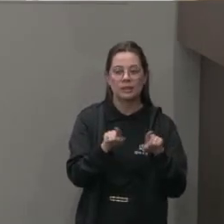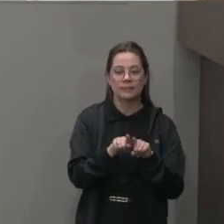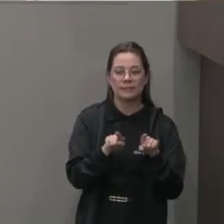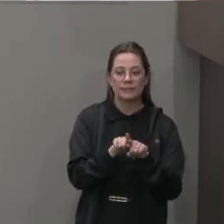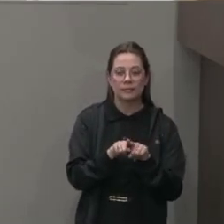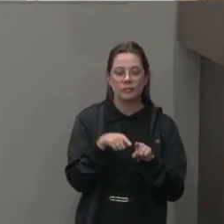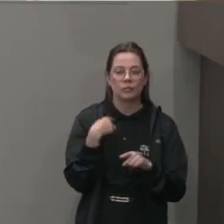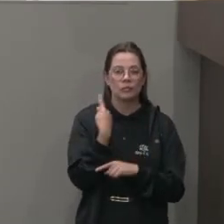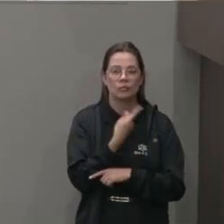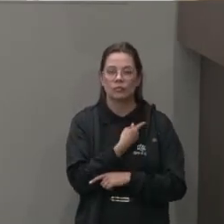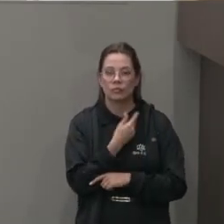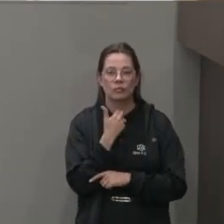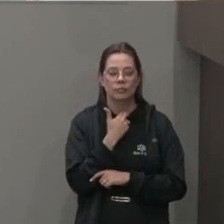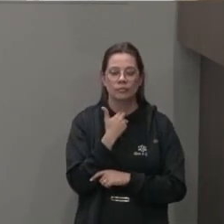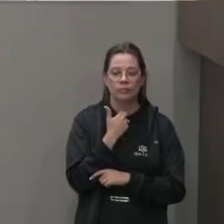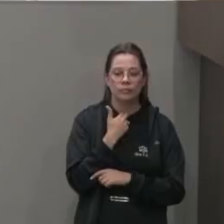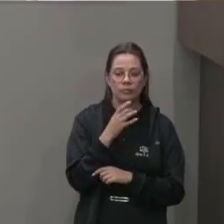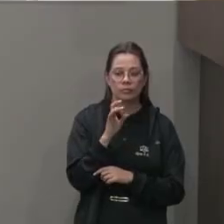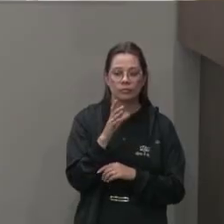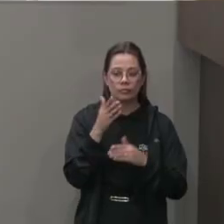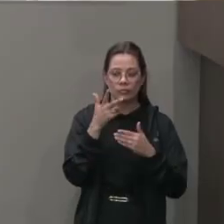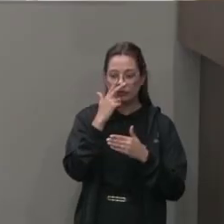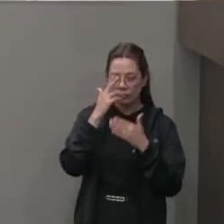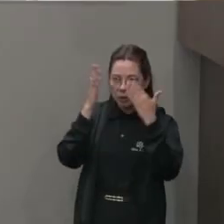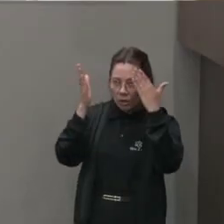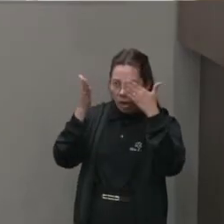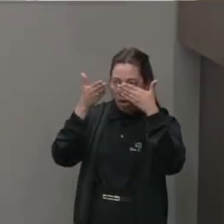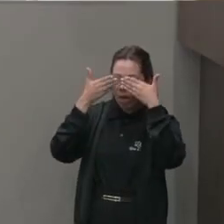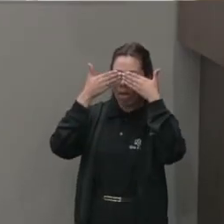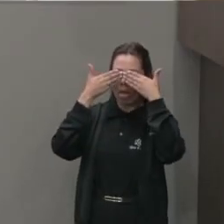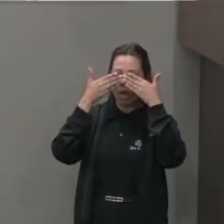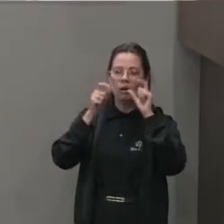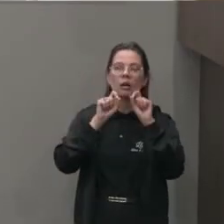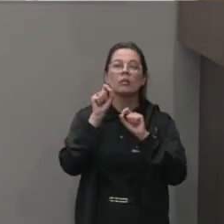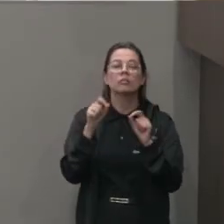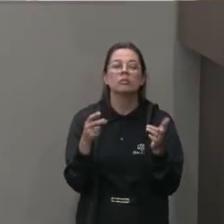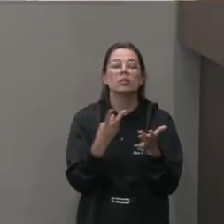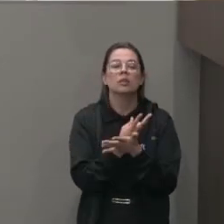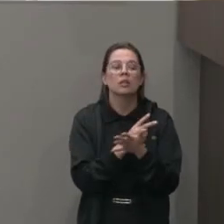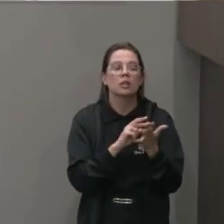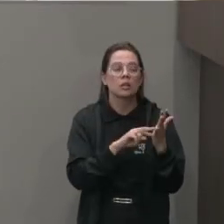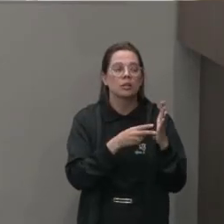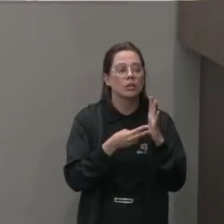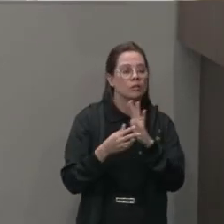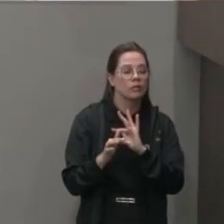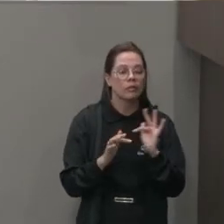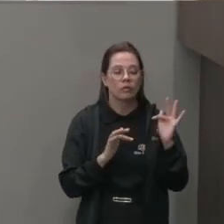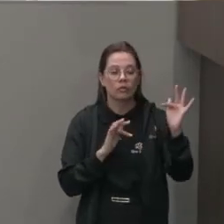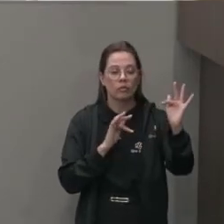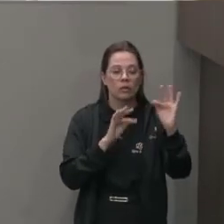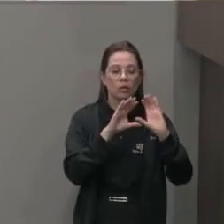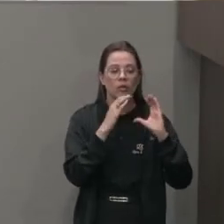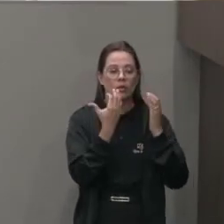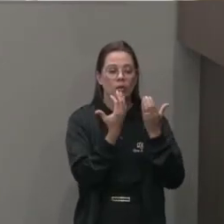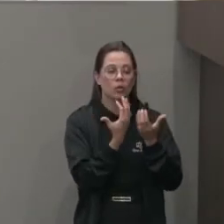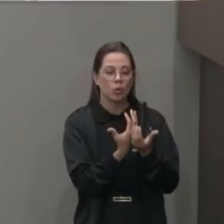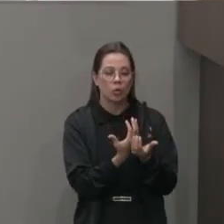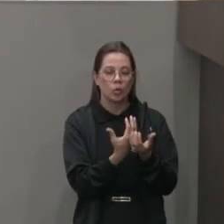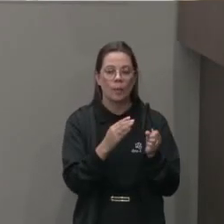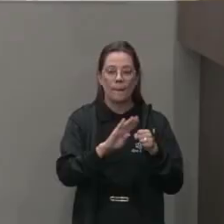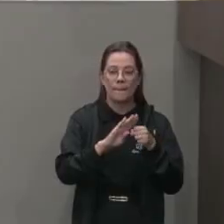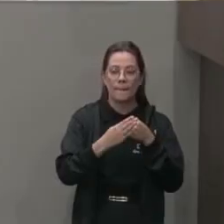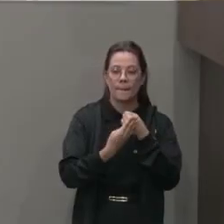Tchequinho, simplesmente para a gente fechar os olhos para o que vai significar lá para aquela comunidade do Mage